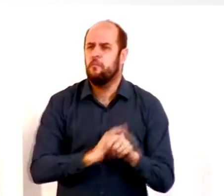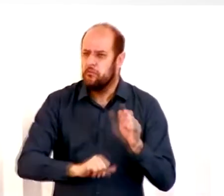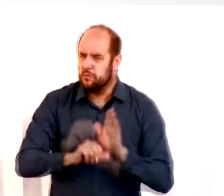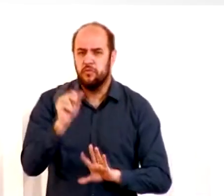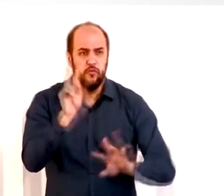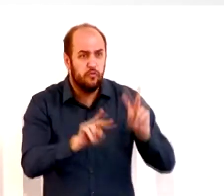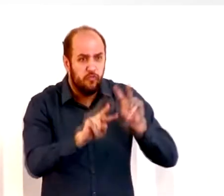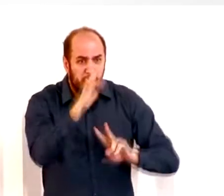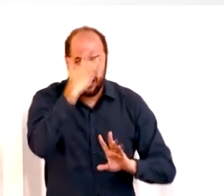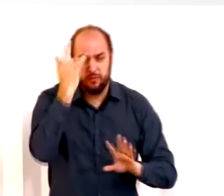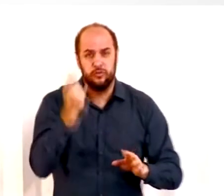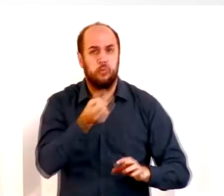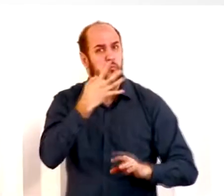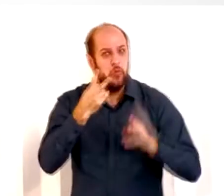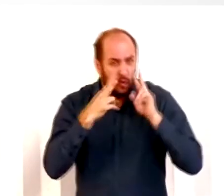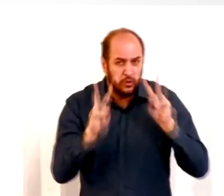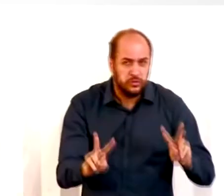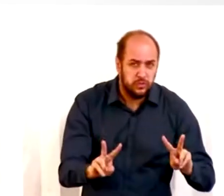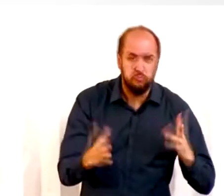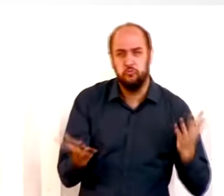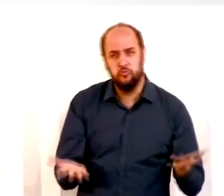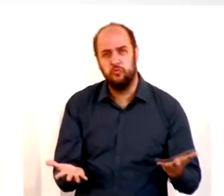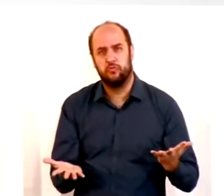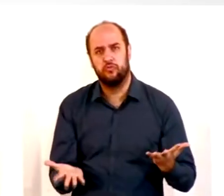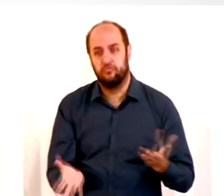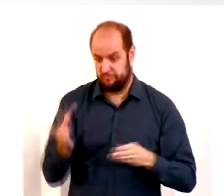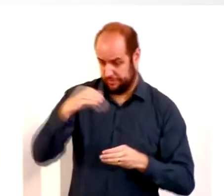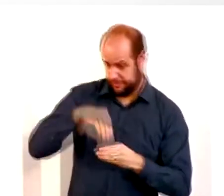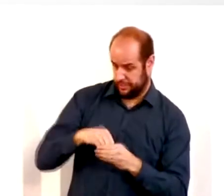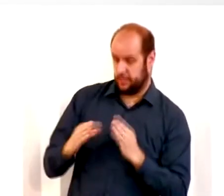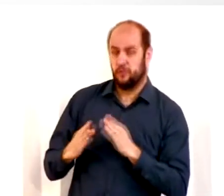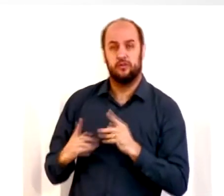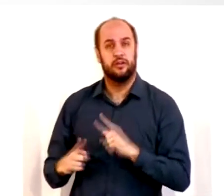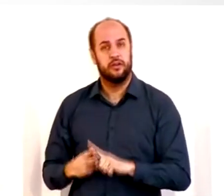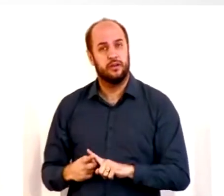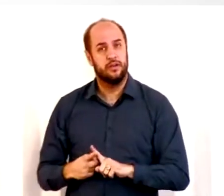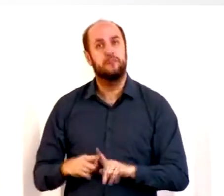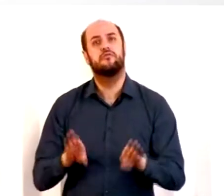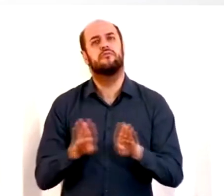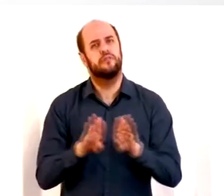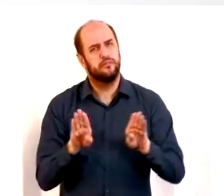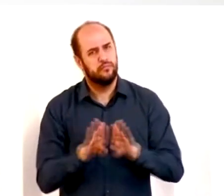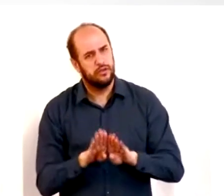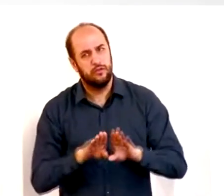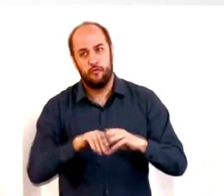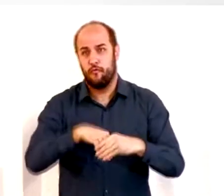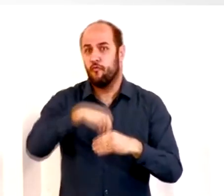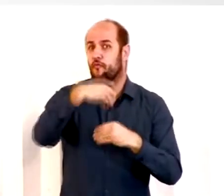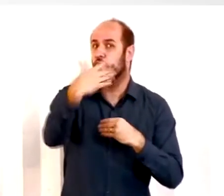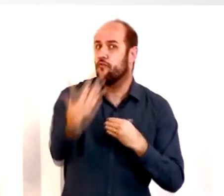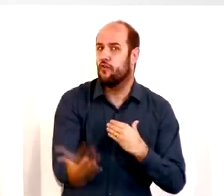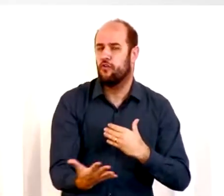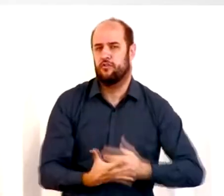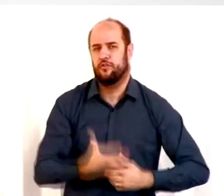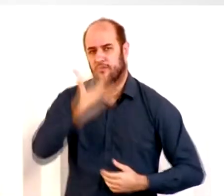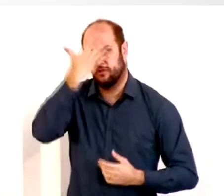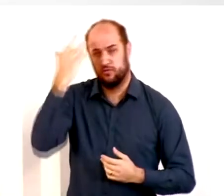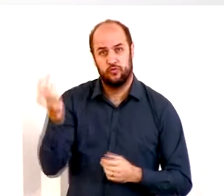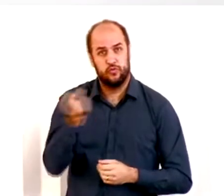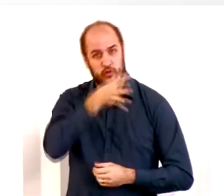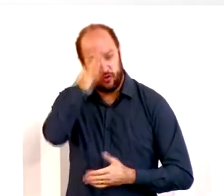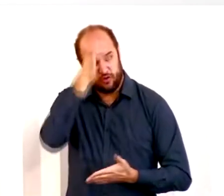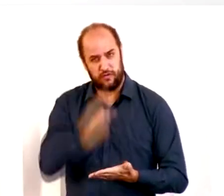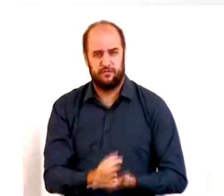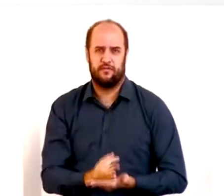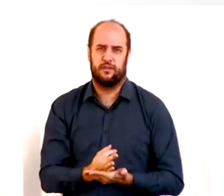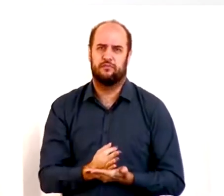testemunho, tanto de dentro da igreja, quanto dos de fora. O neófito, num primeiro